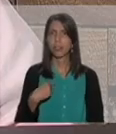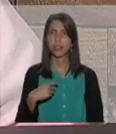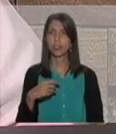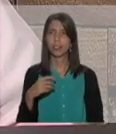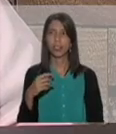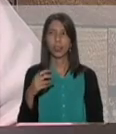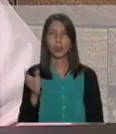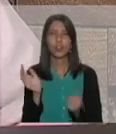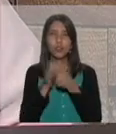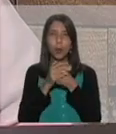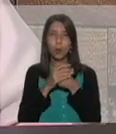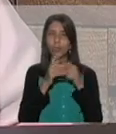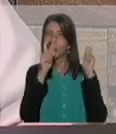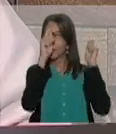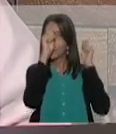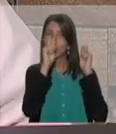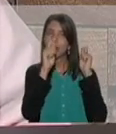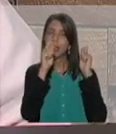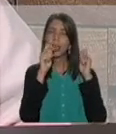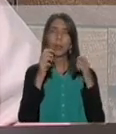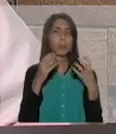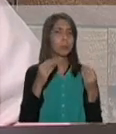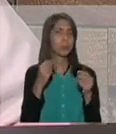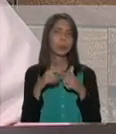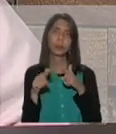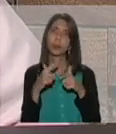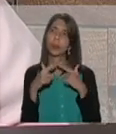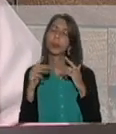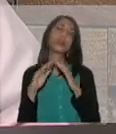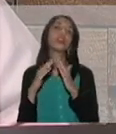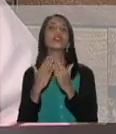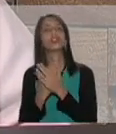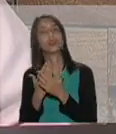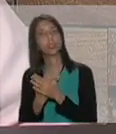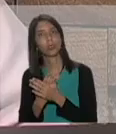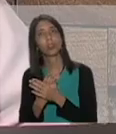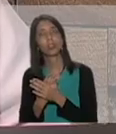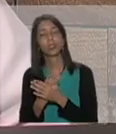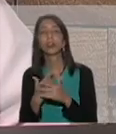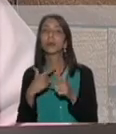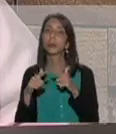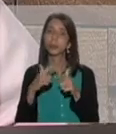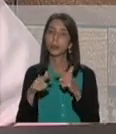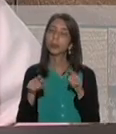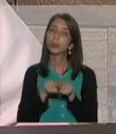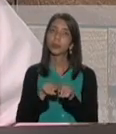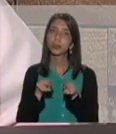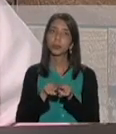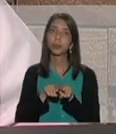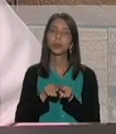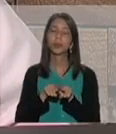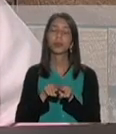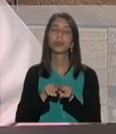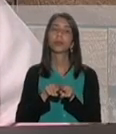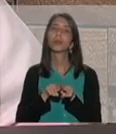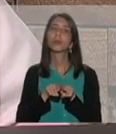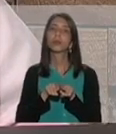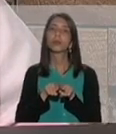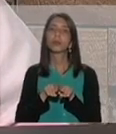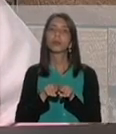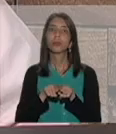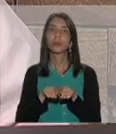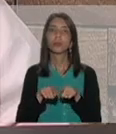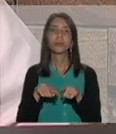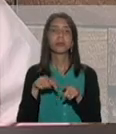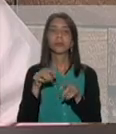assumia o cabelo na vida, botava um boné para esconder, eu tive muitos problemas na escola, muitos problemas